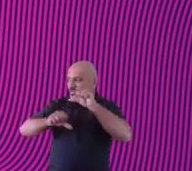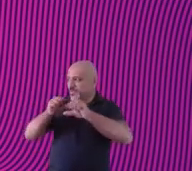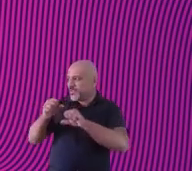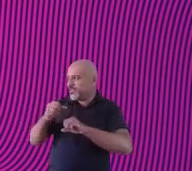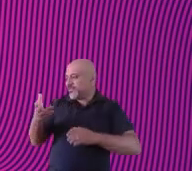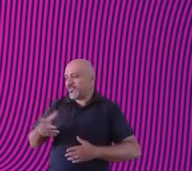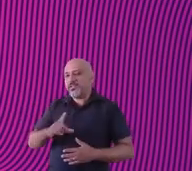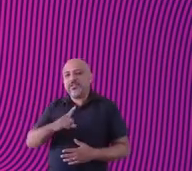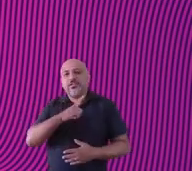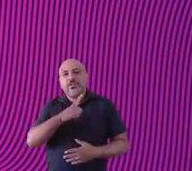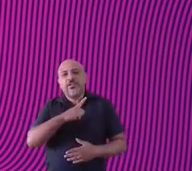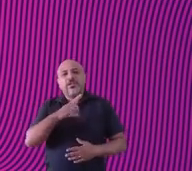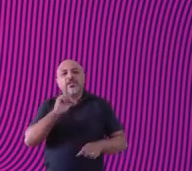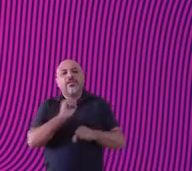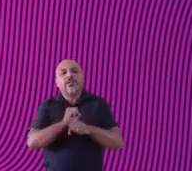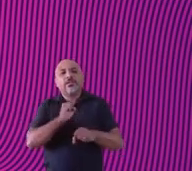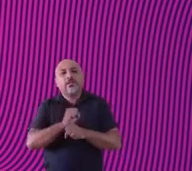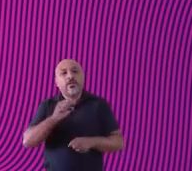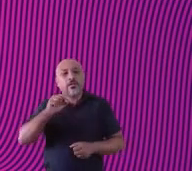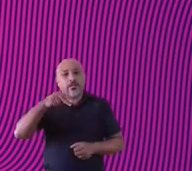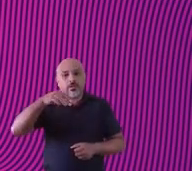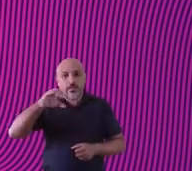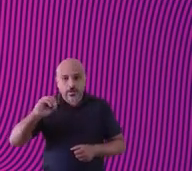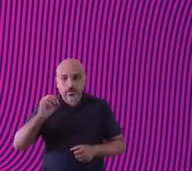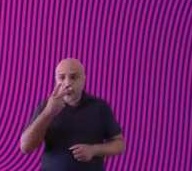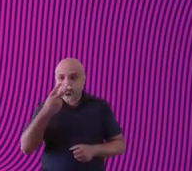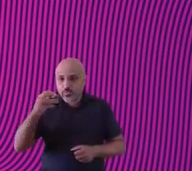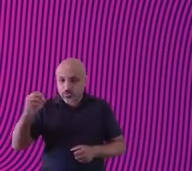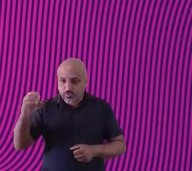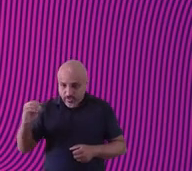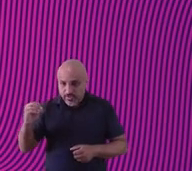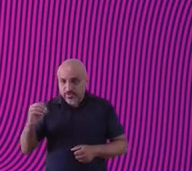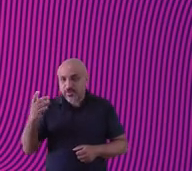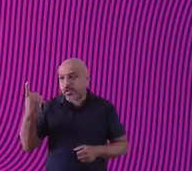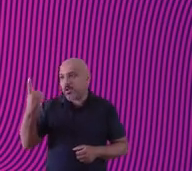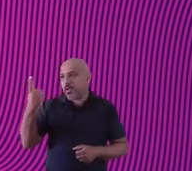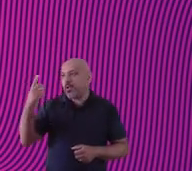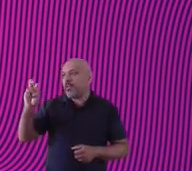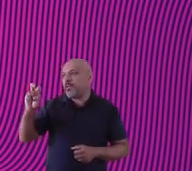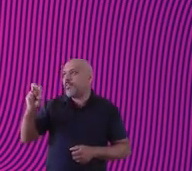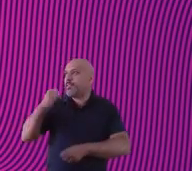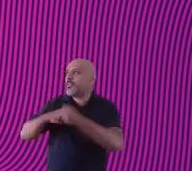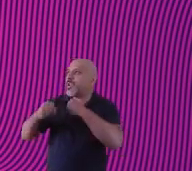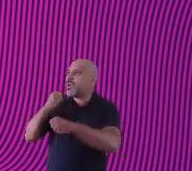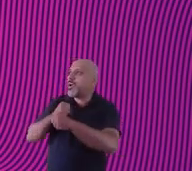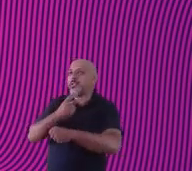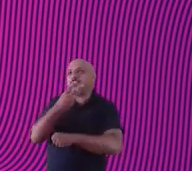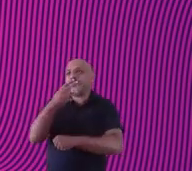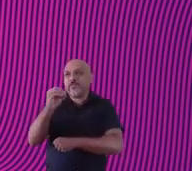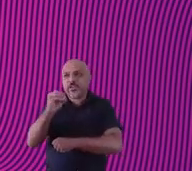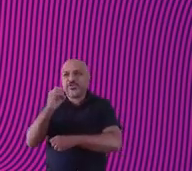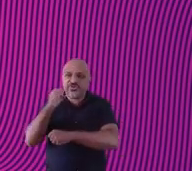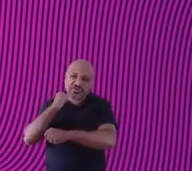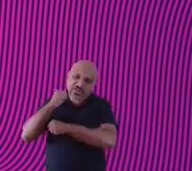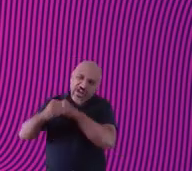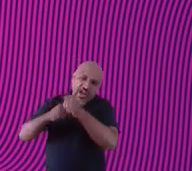estava parado no meu 200 Já aquele 15 anos 20 anos né e